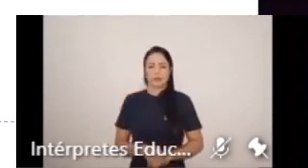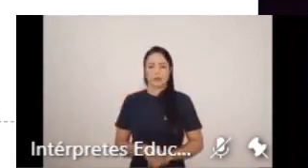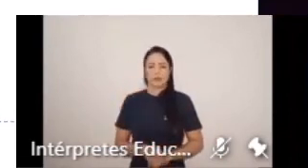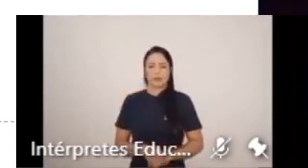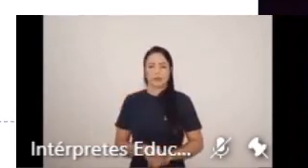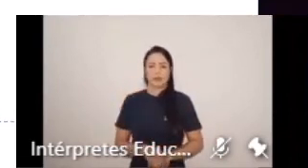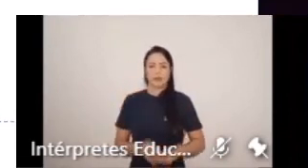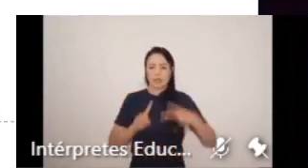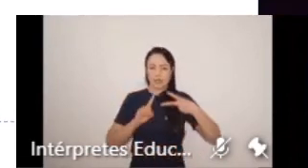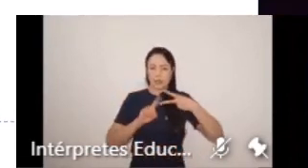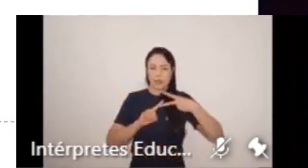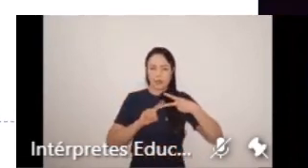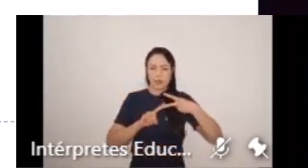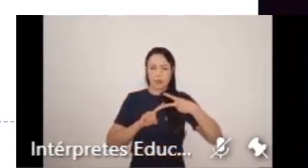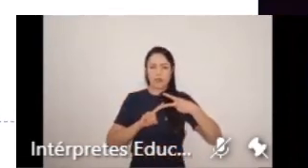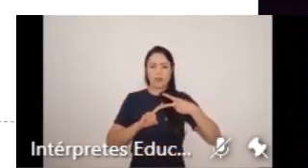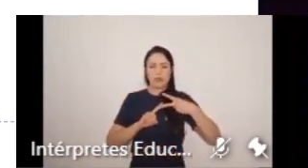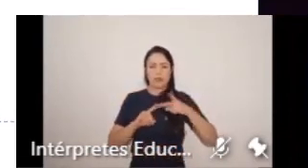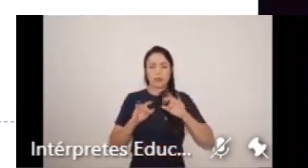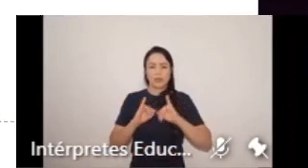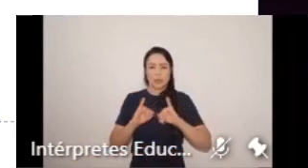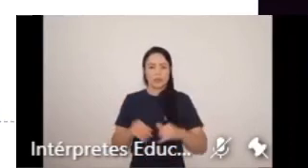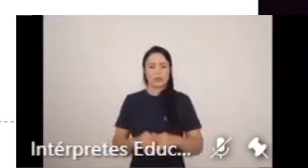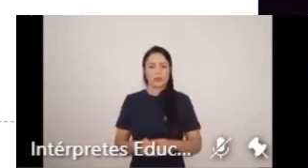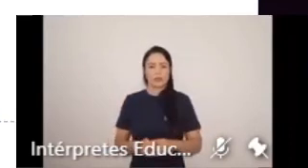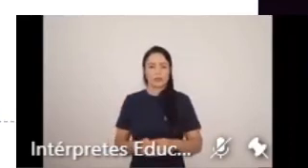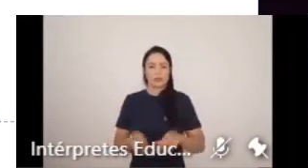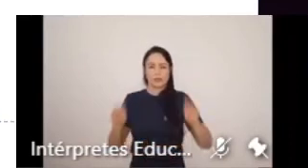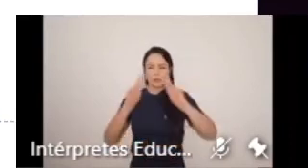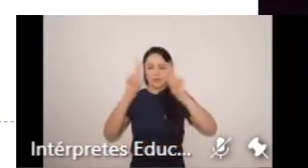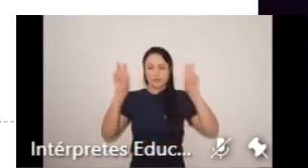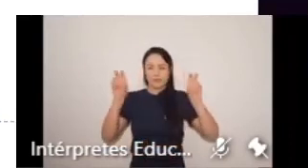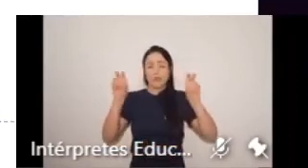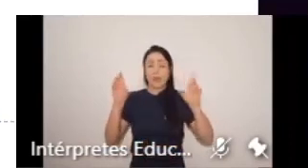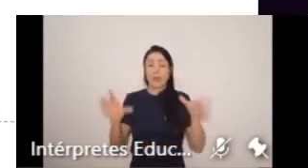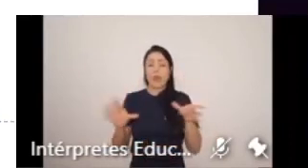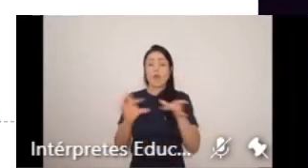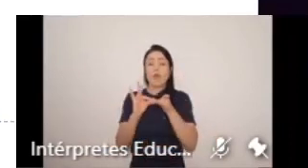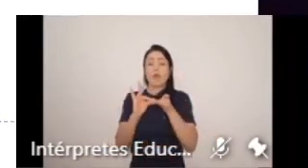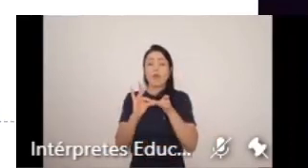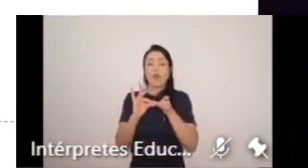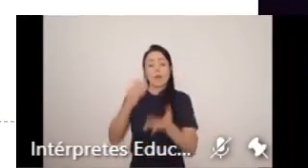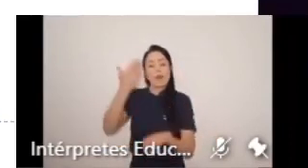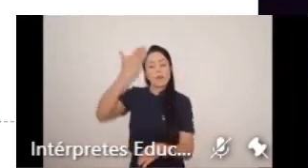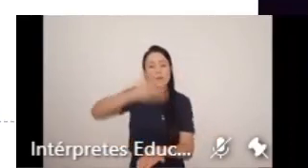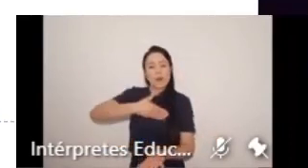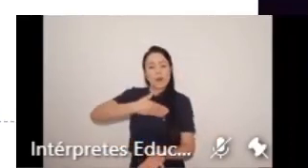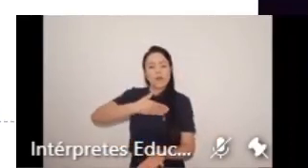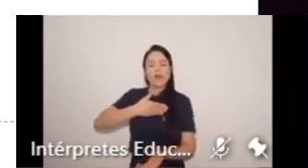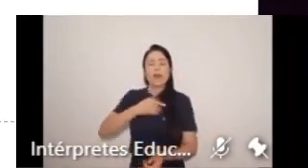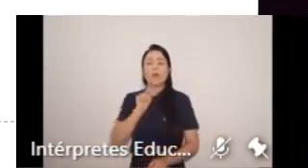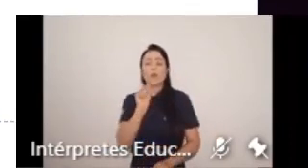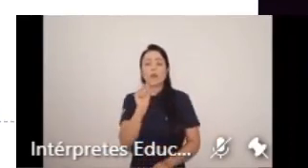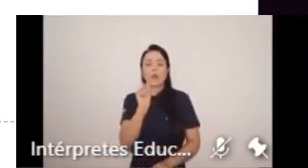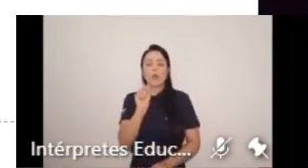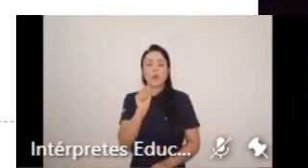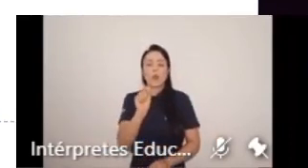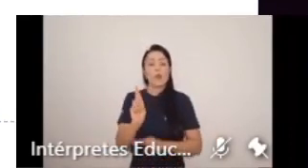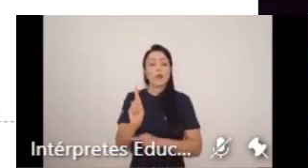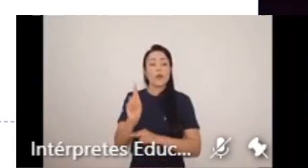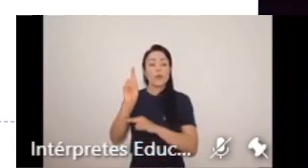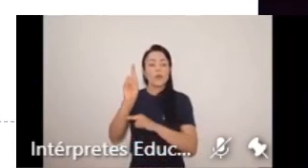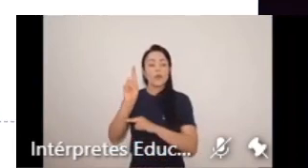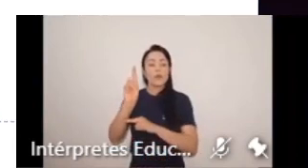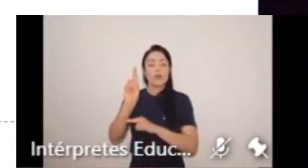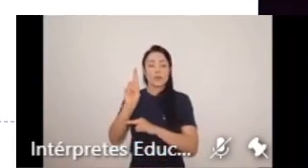essa segunda parte do enunciado deveria ser vinculada à comprovação pelo representante do